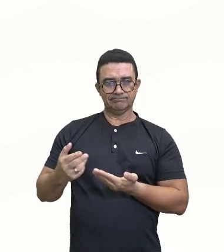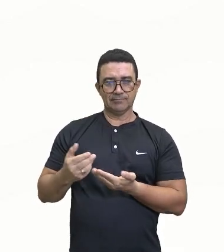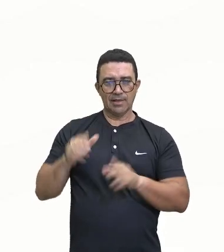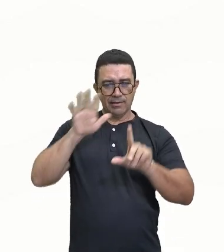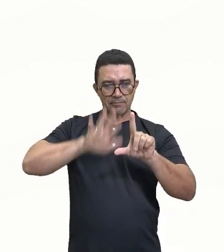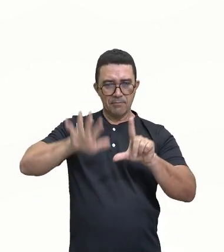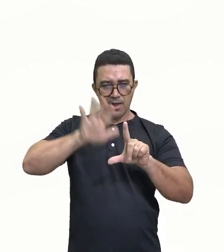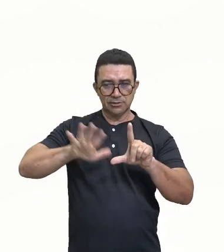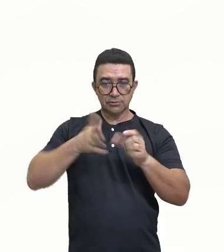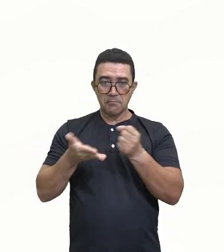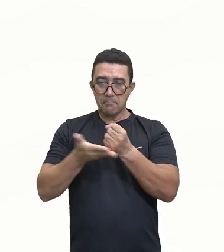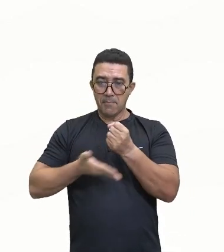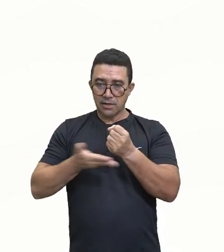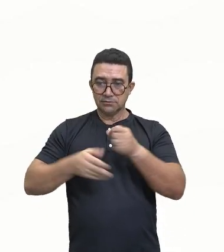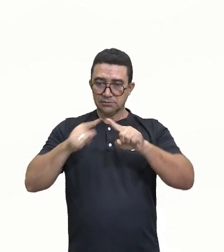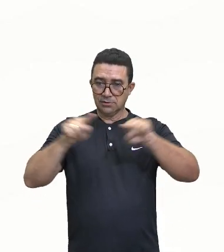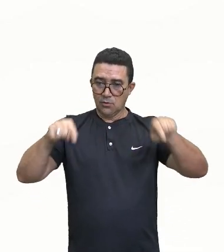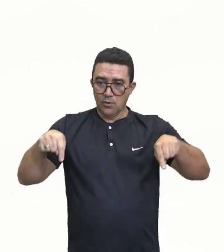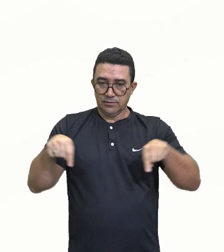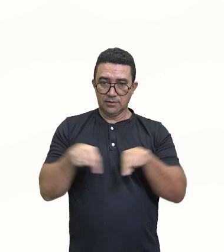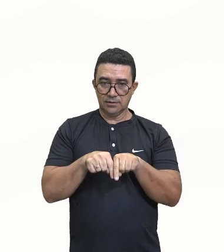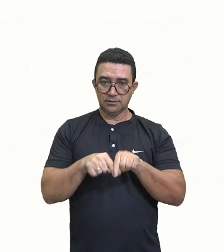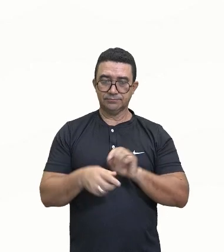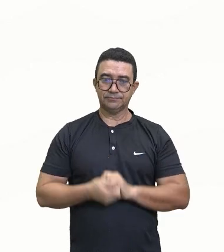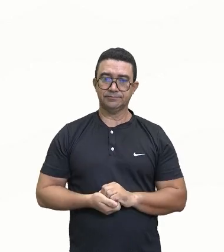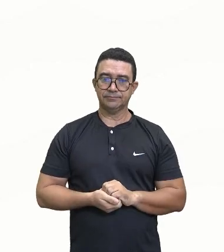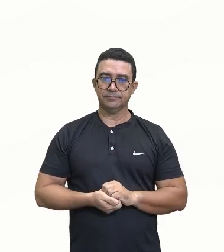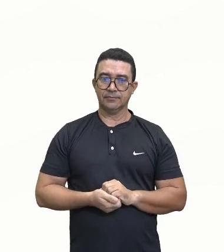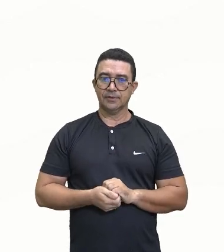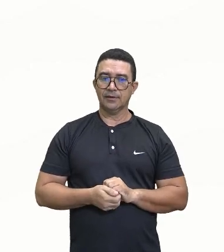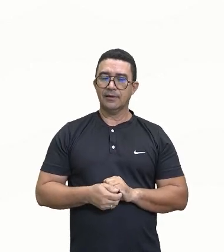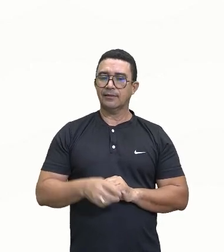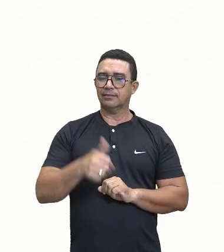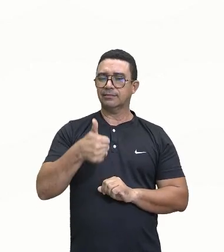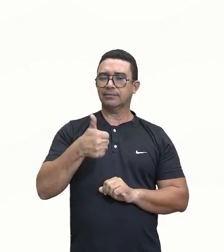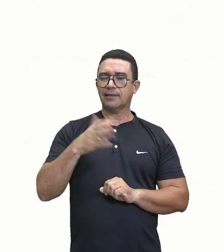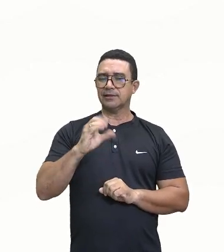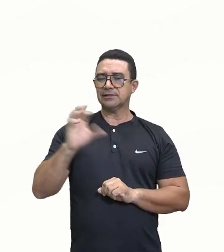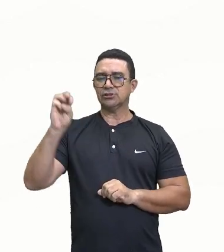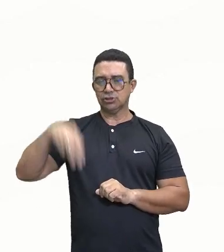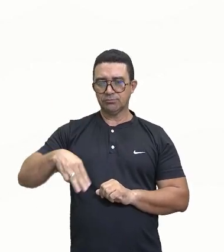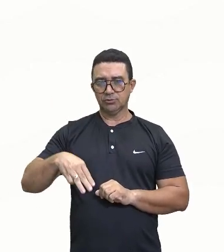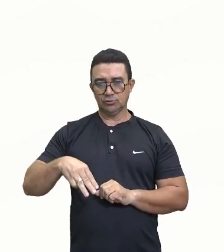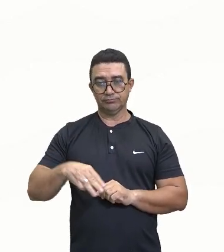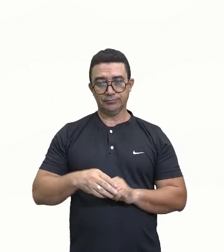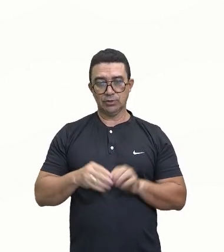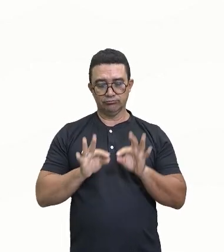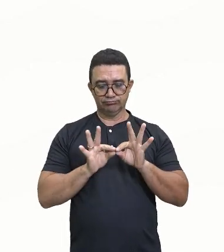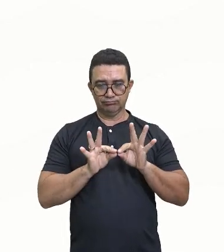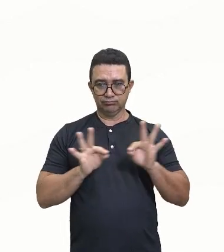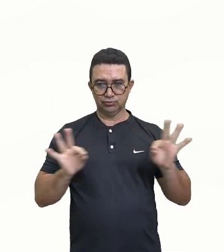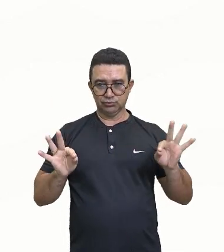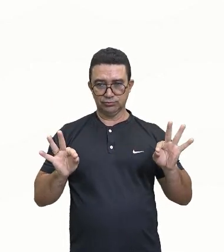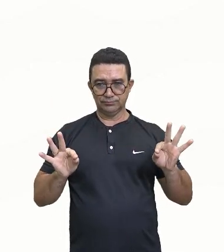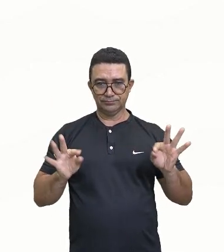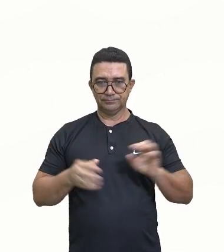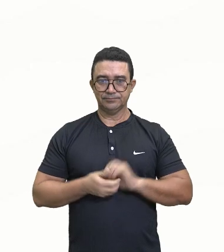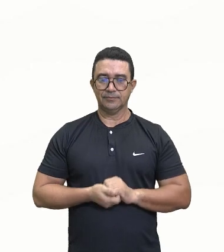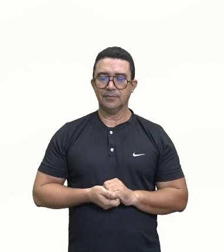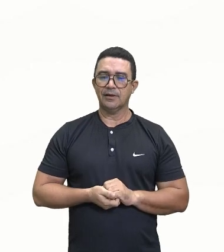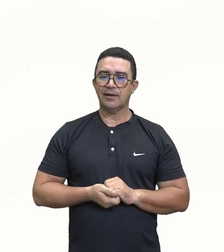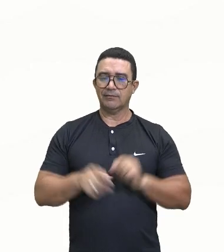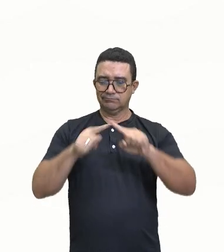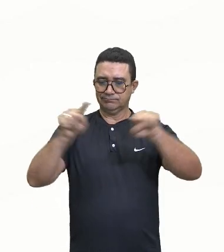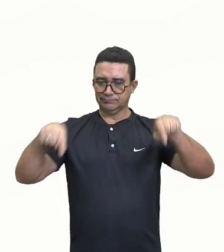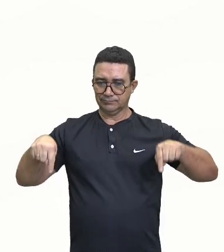de base quadrada. A aresta é 10 centímetros, então a área da base é fácil, porque a área do quadrado